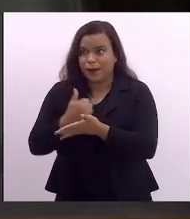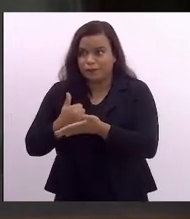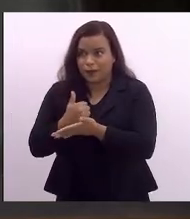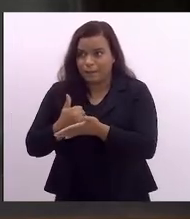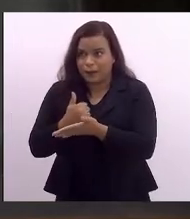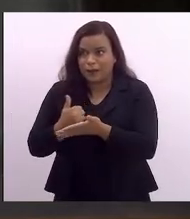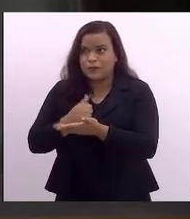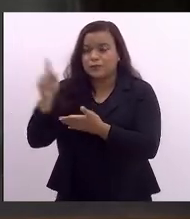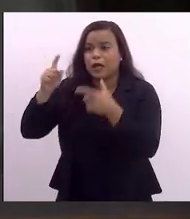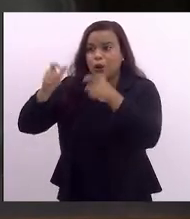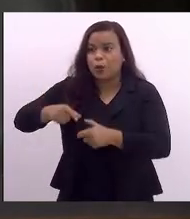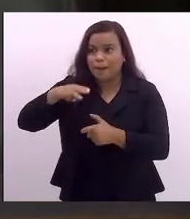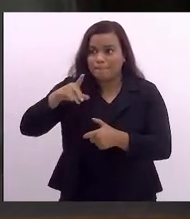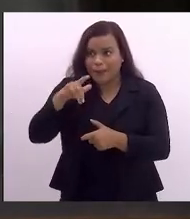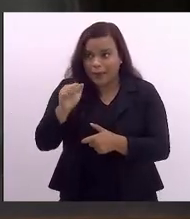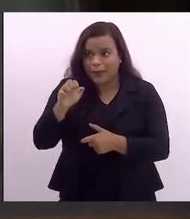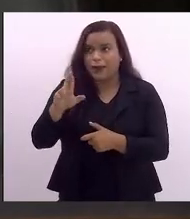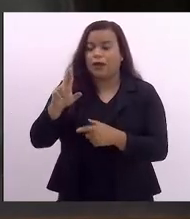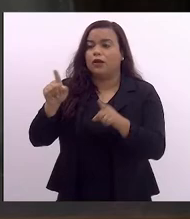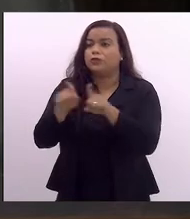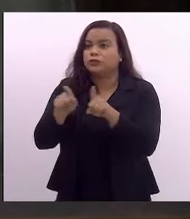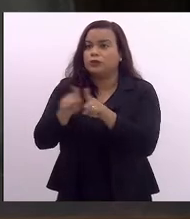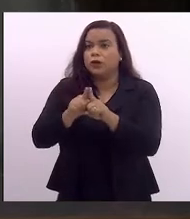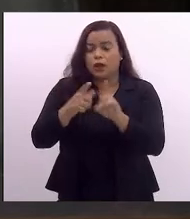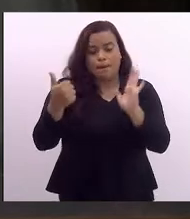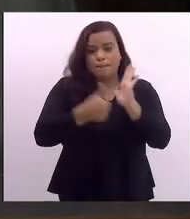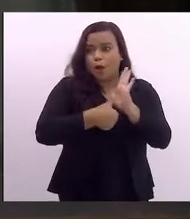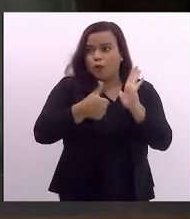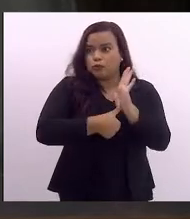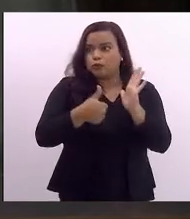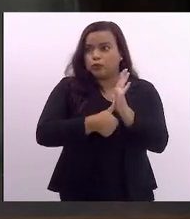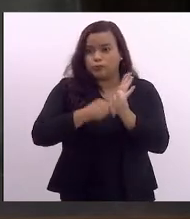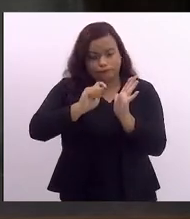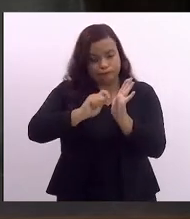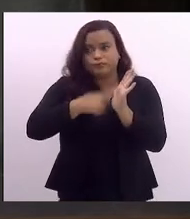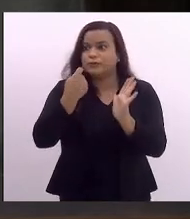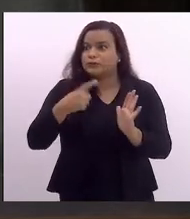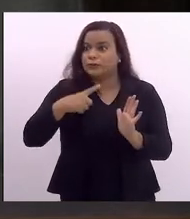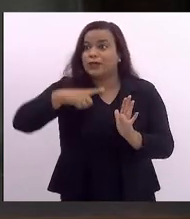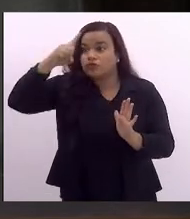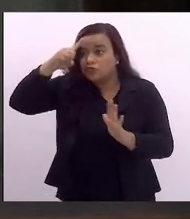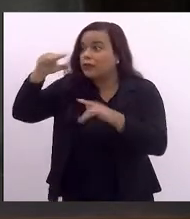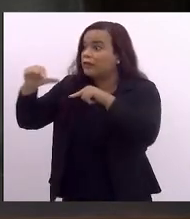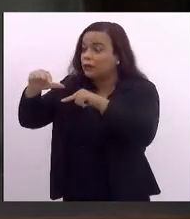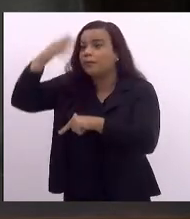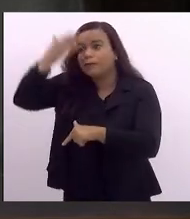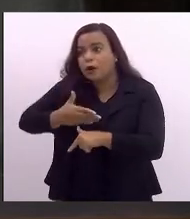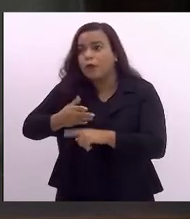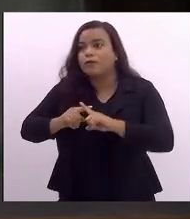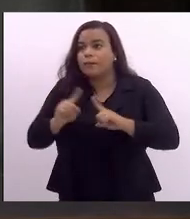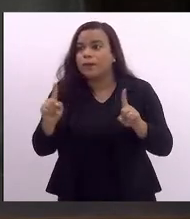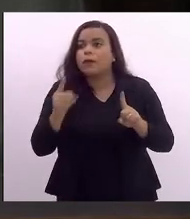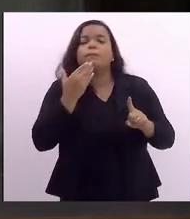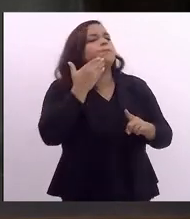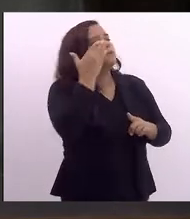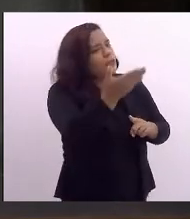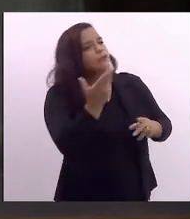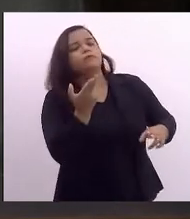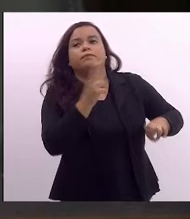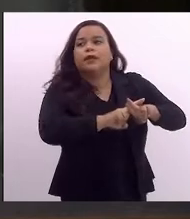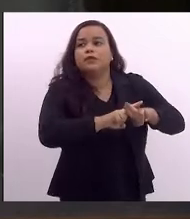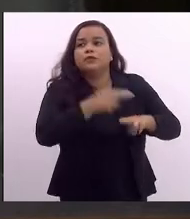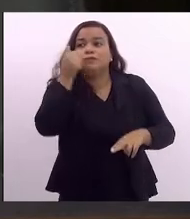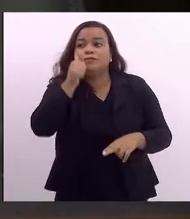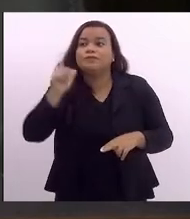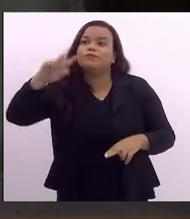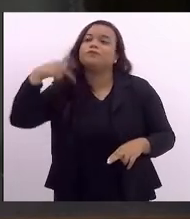tinha folha de ponto assinada pelo gerente comprovando que ele estava trabalhando naquele dia, e mesmo assim, na hora de pedir a prisão, a promotora disse